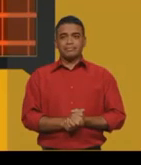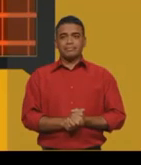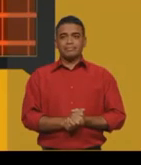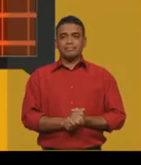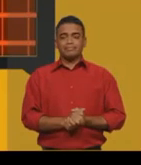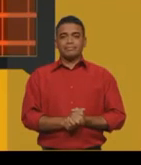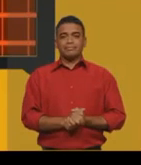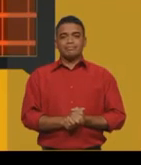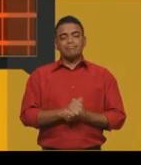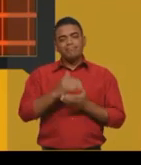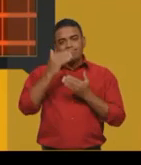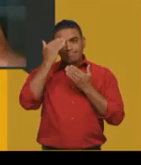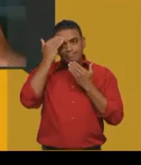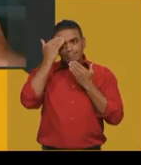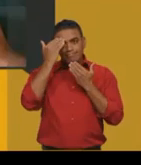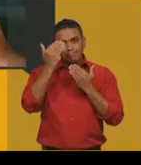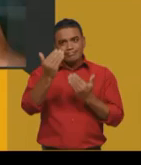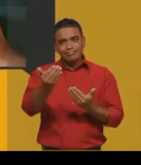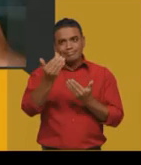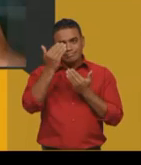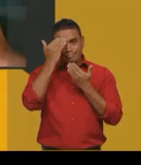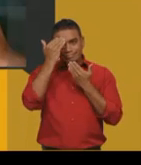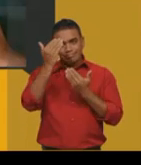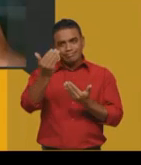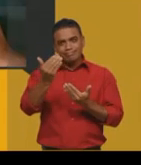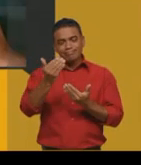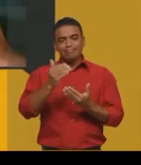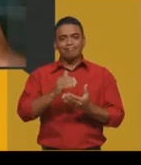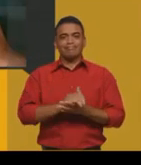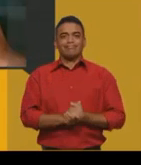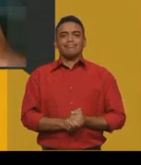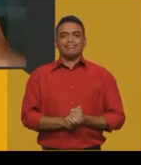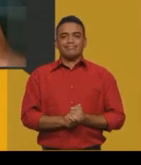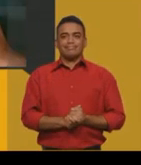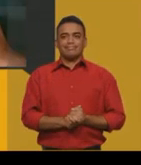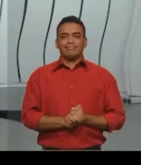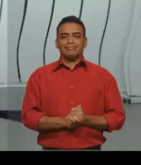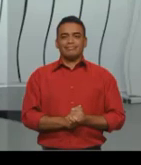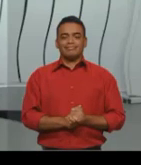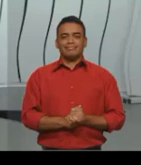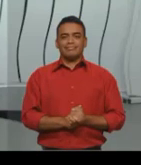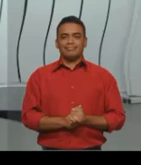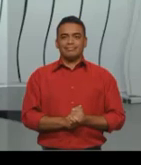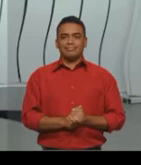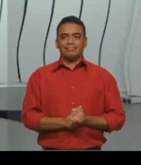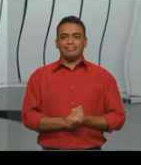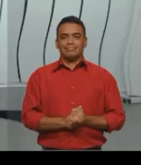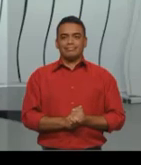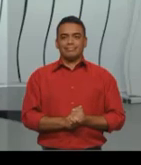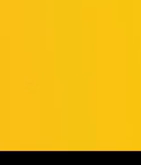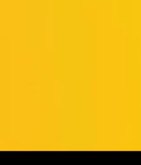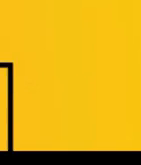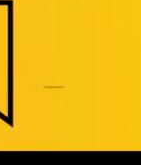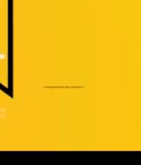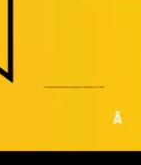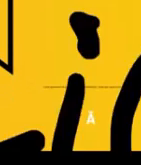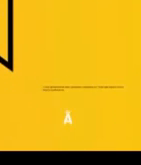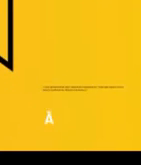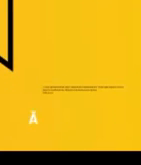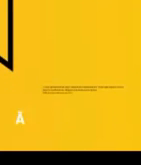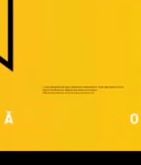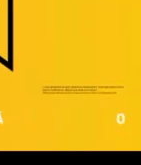and see you next class.